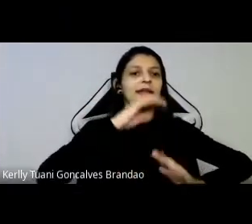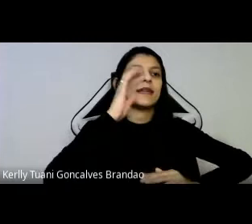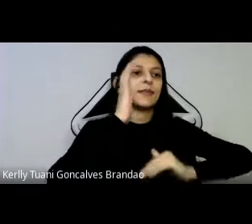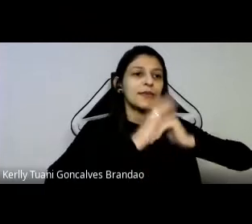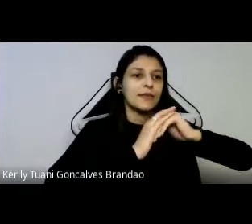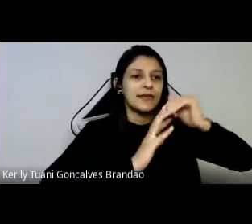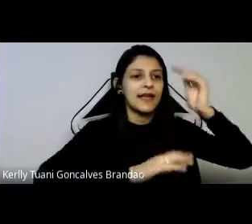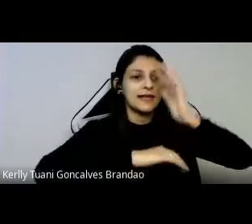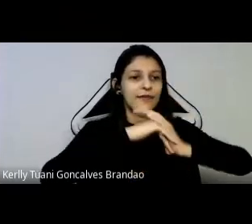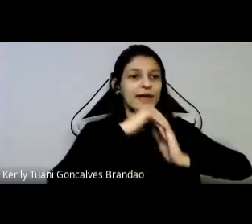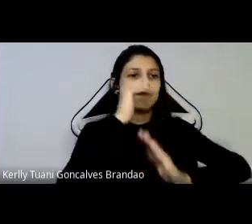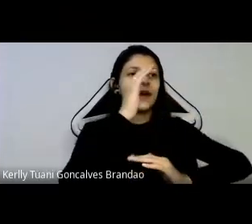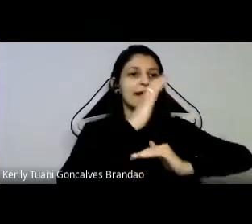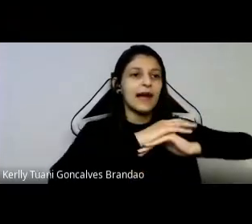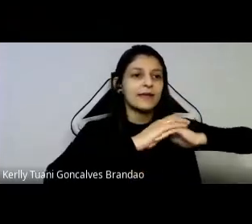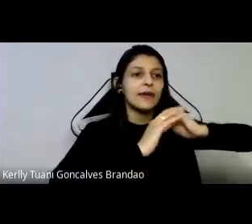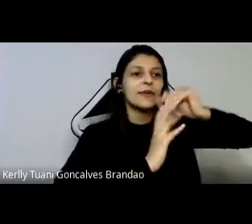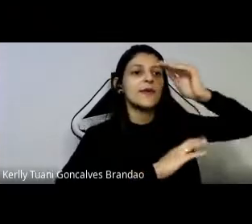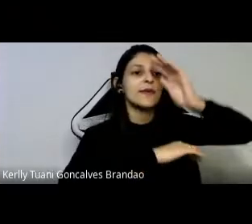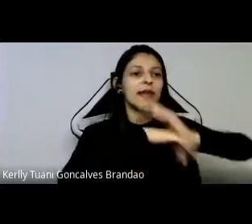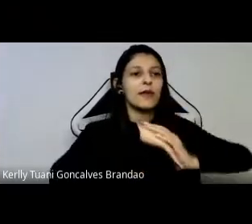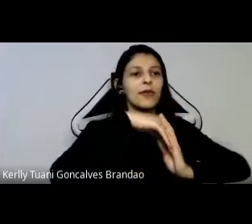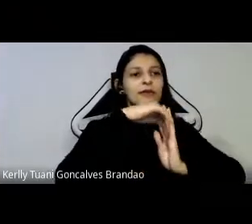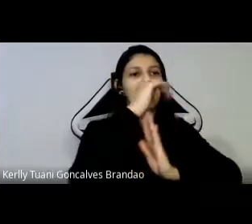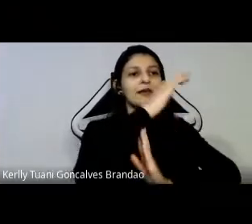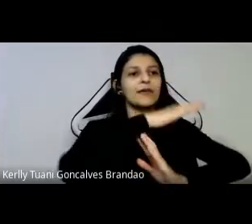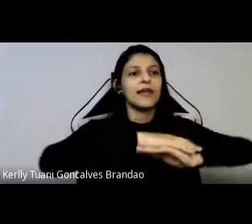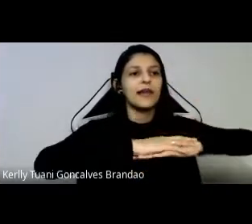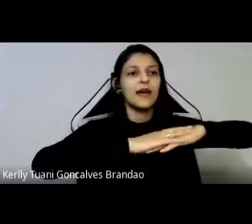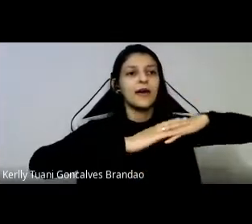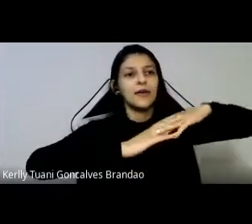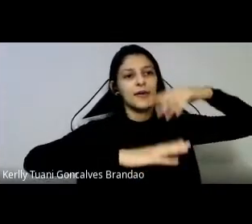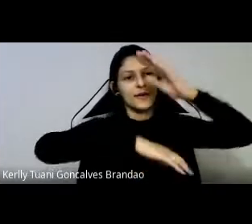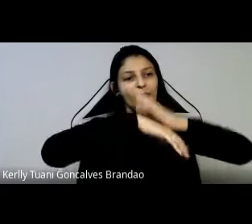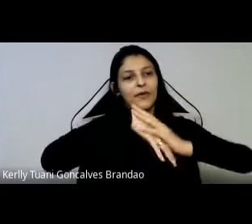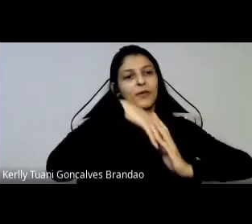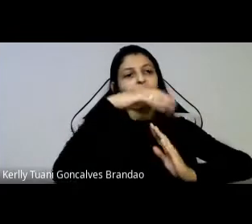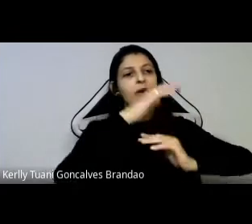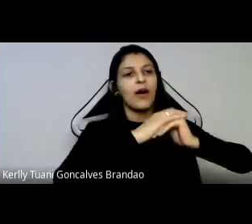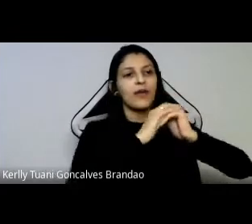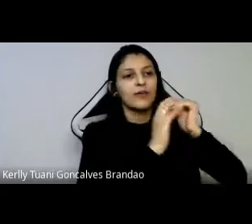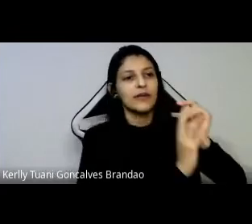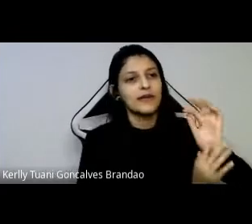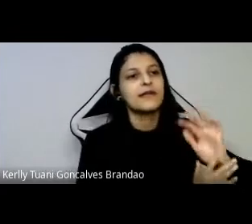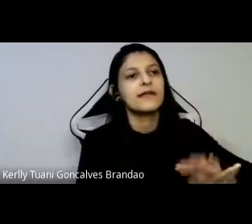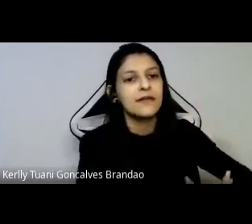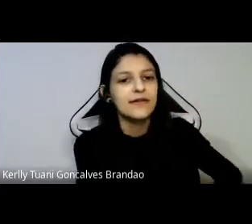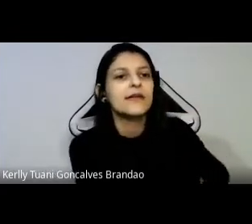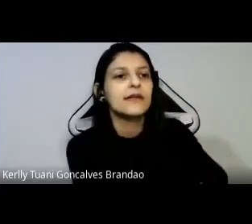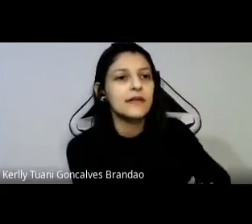por exemplo, né? As mãos vão ter contato, né? Uma com a outra.